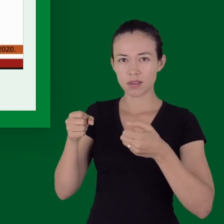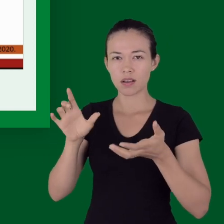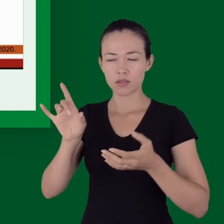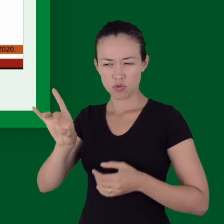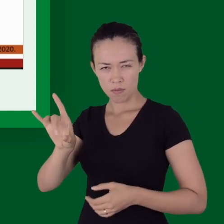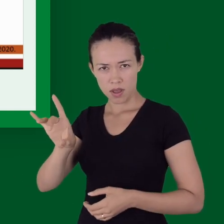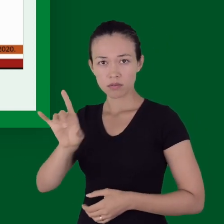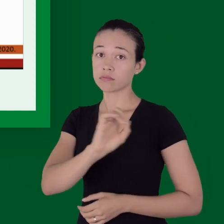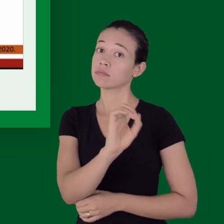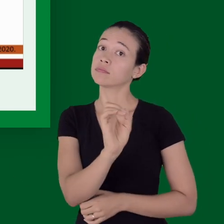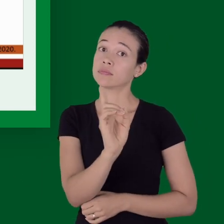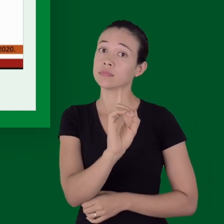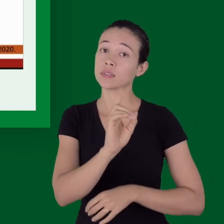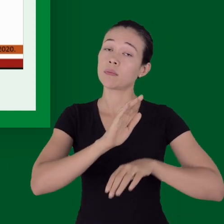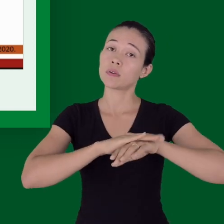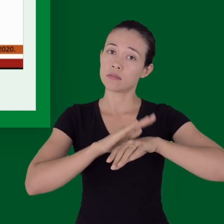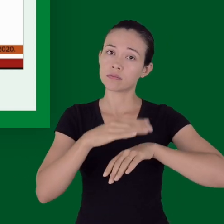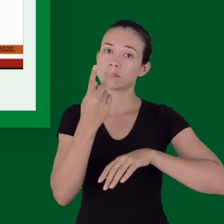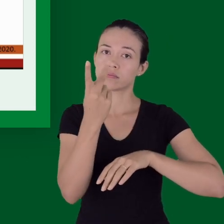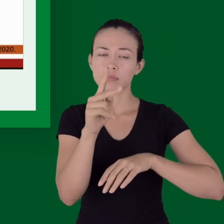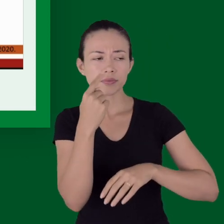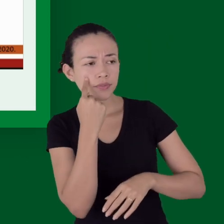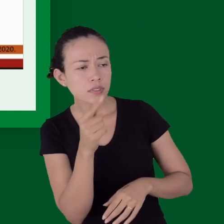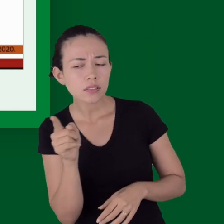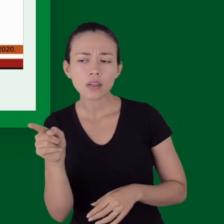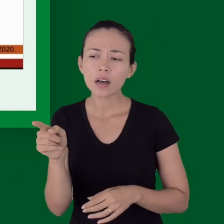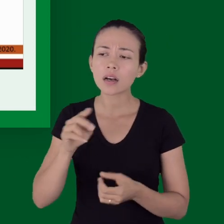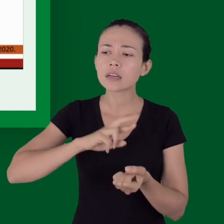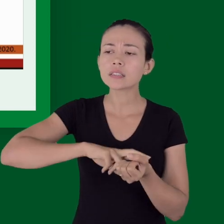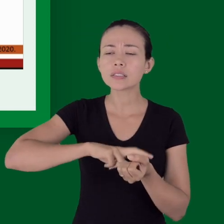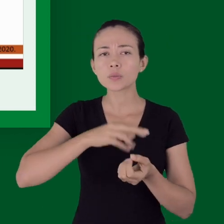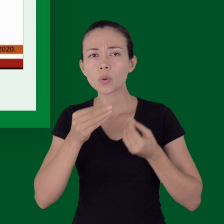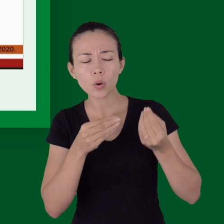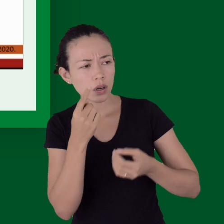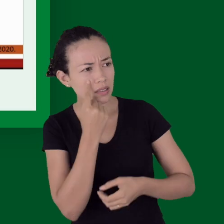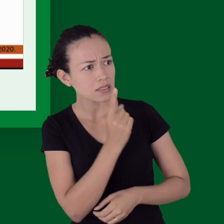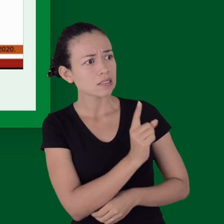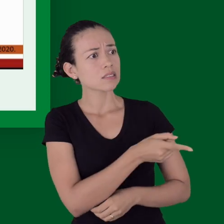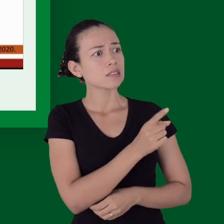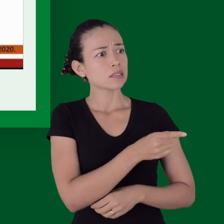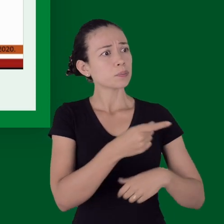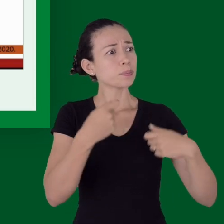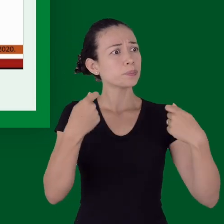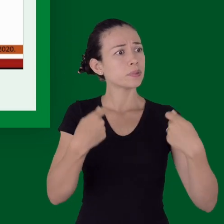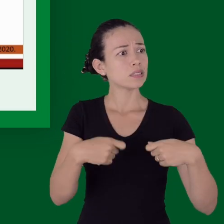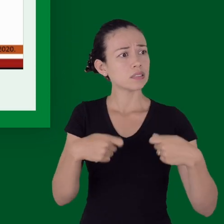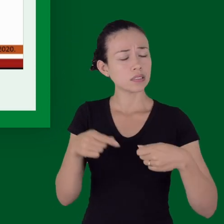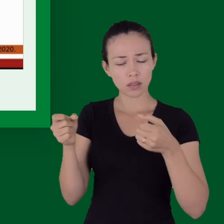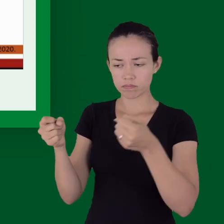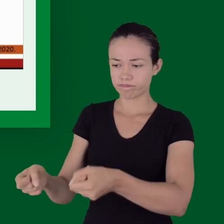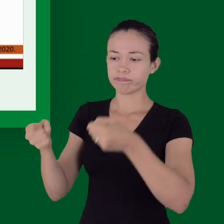então nós que vamos checar o ritmo, ver se é um ritmo chocável e aplicar a desfibrilação.